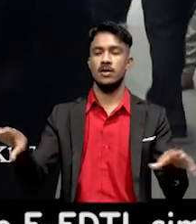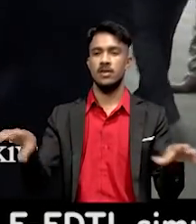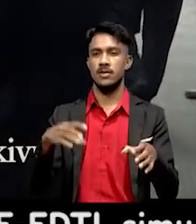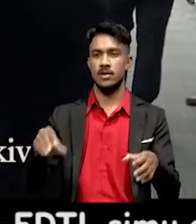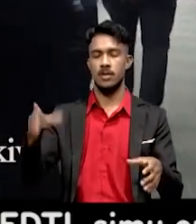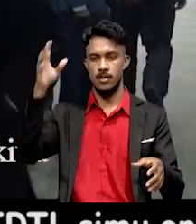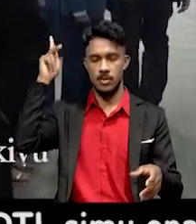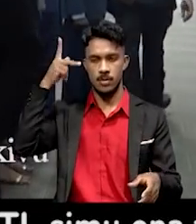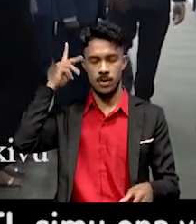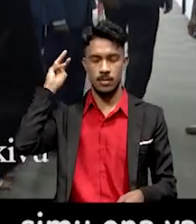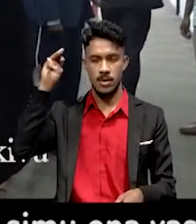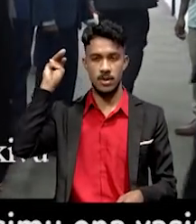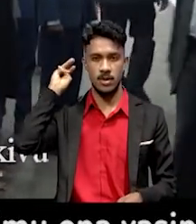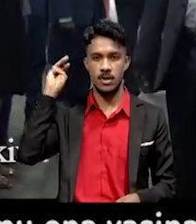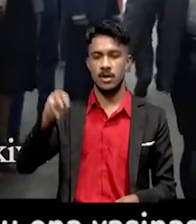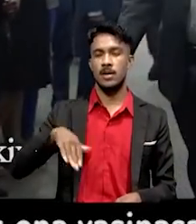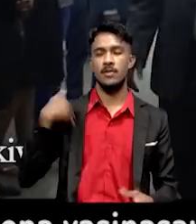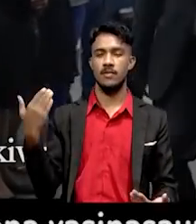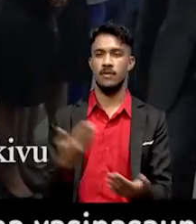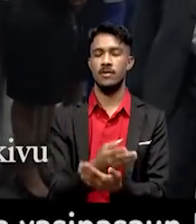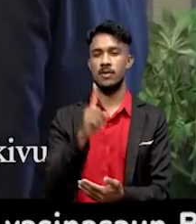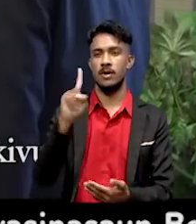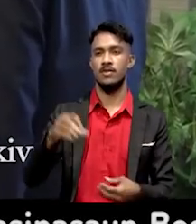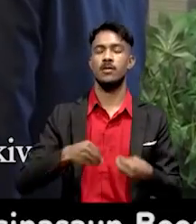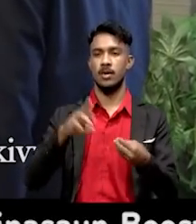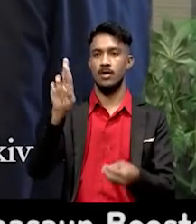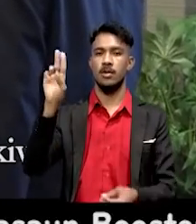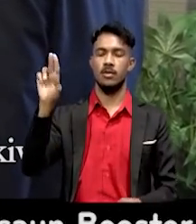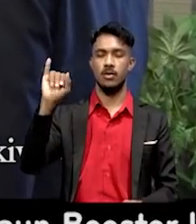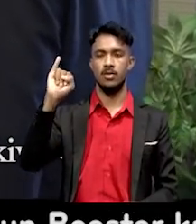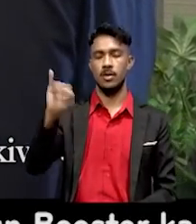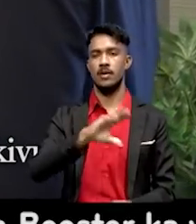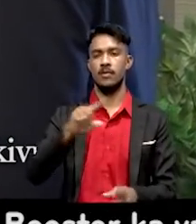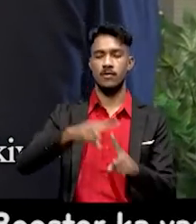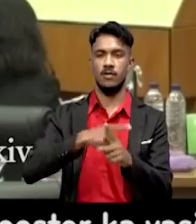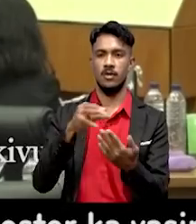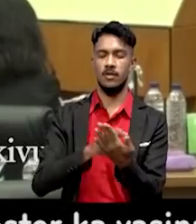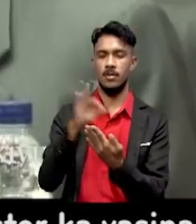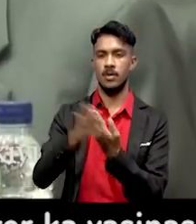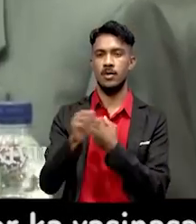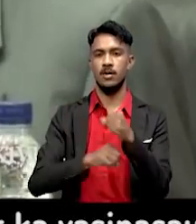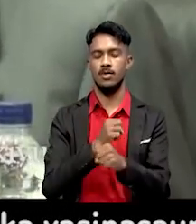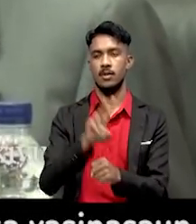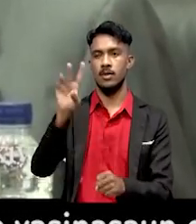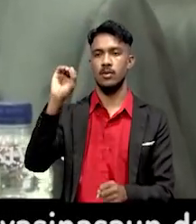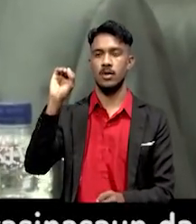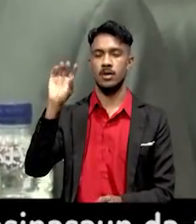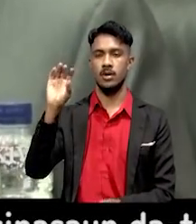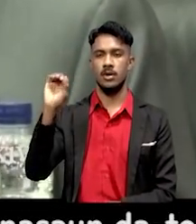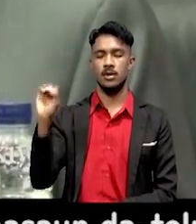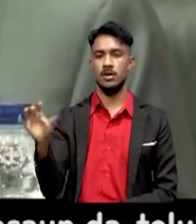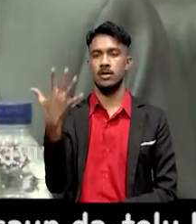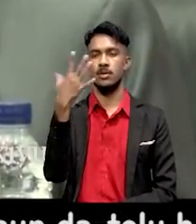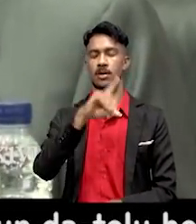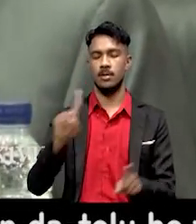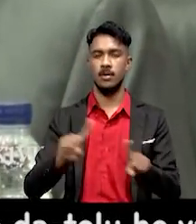geração fong ida Rui Maria de Araújo ia fulan fevereiro tinang rihung rua sanulu resin 5. mai be ia ukun